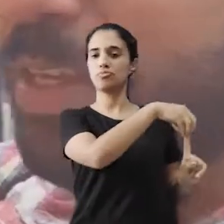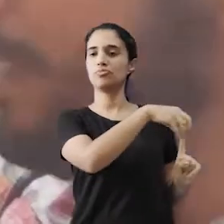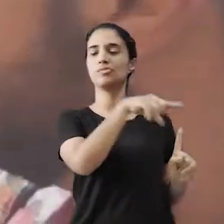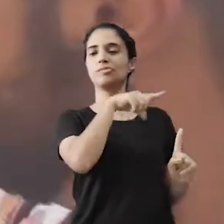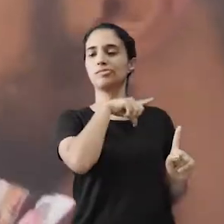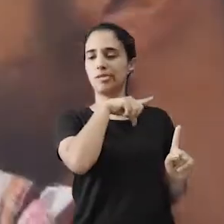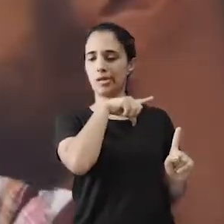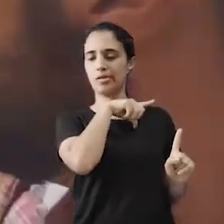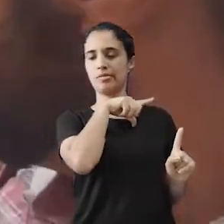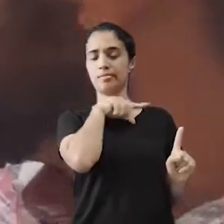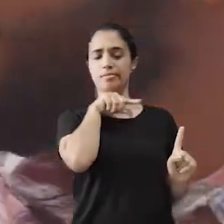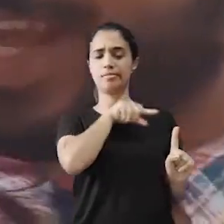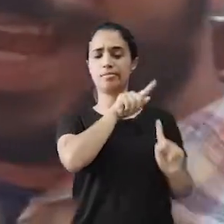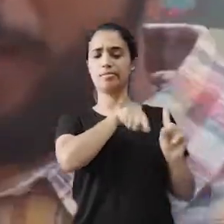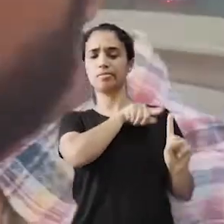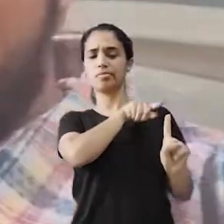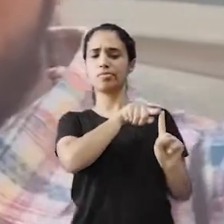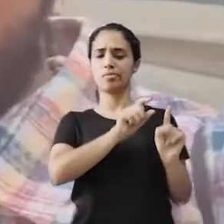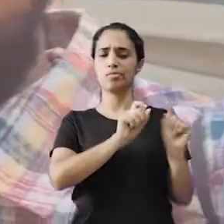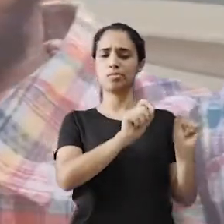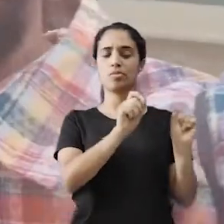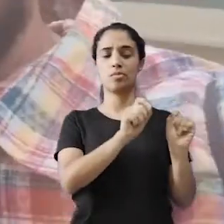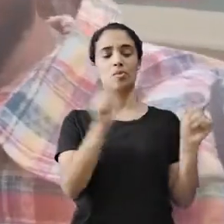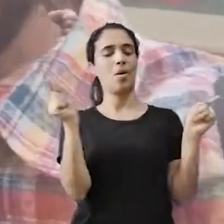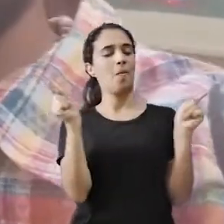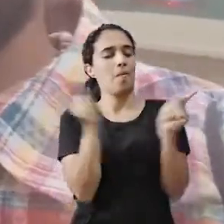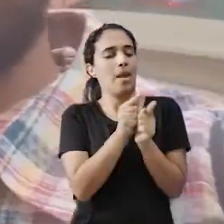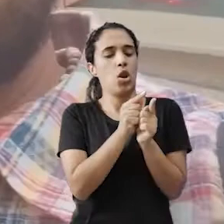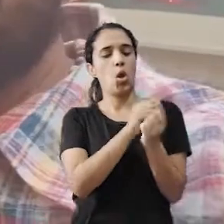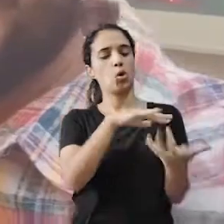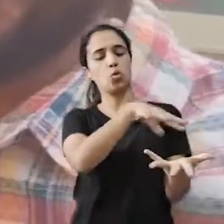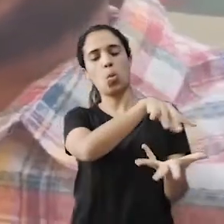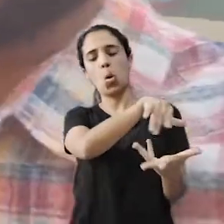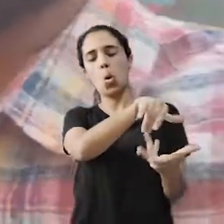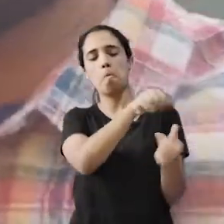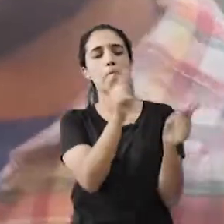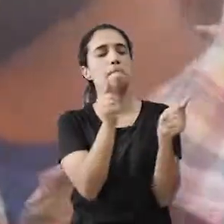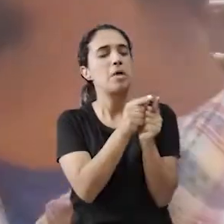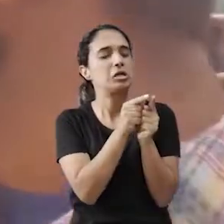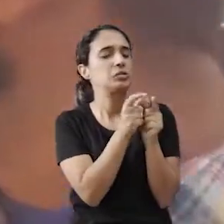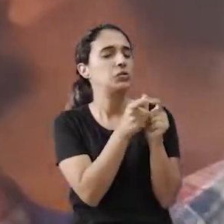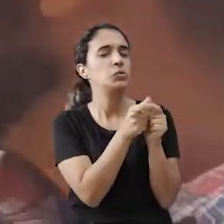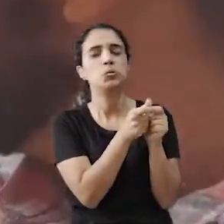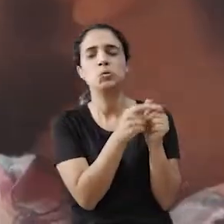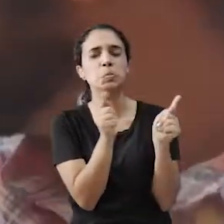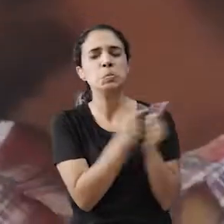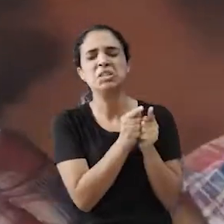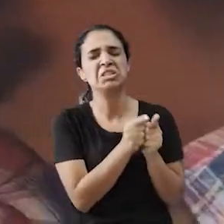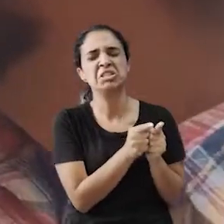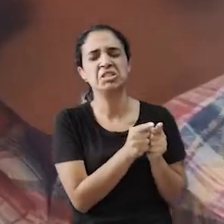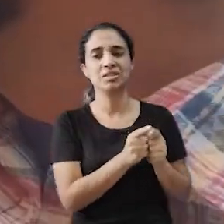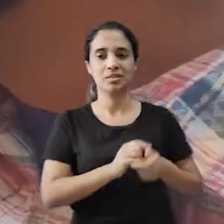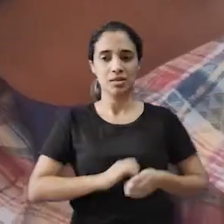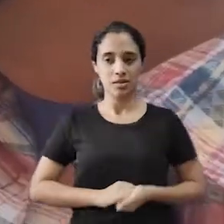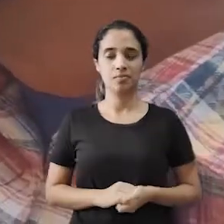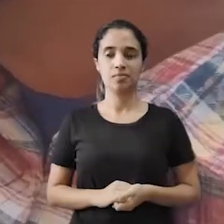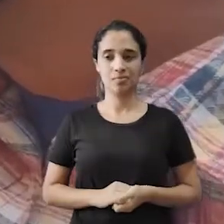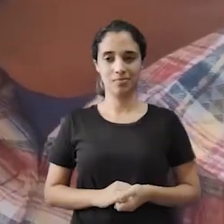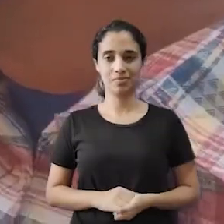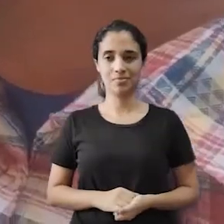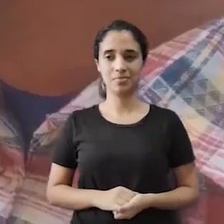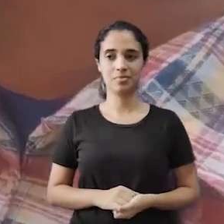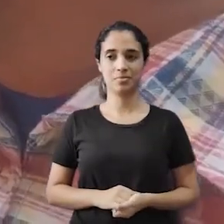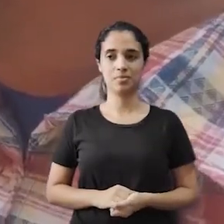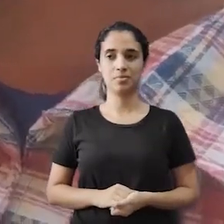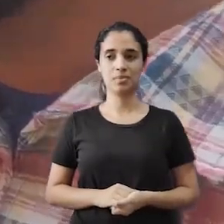E esse bondinho, ele é o menor do mundo, tá? E eles chamam de